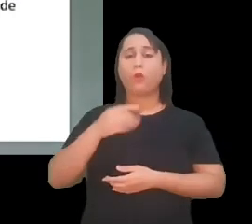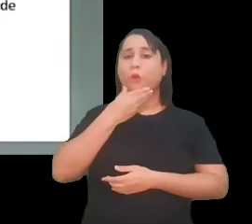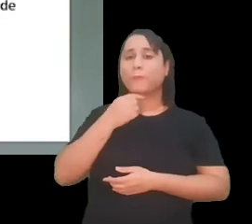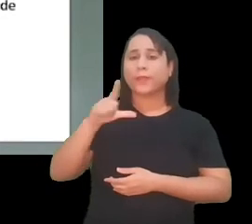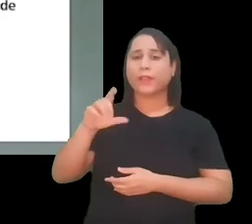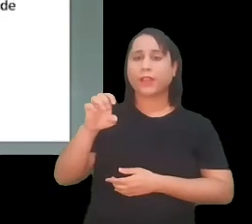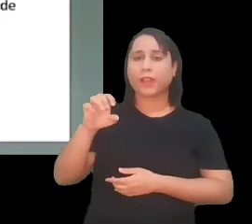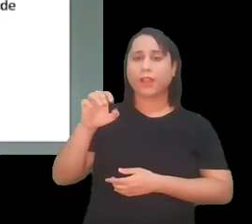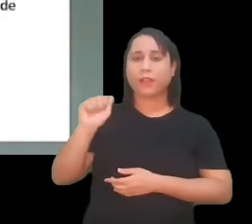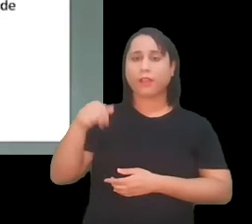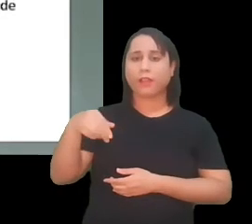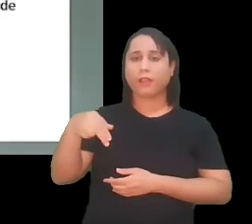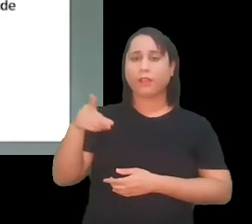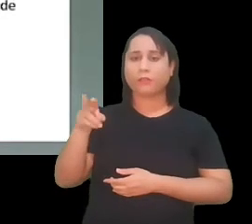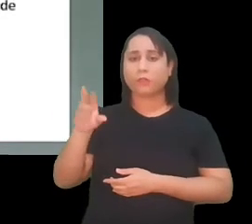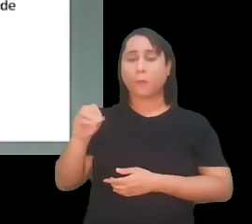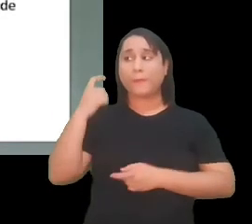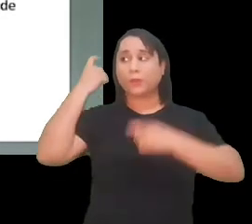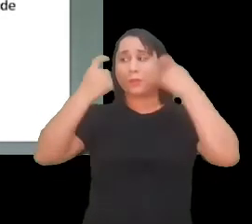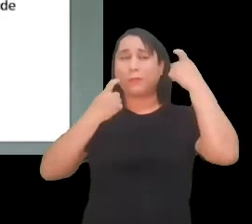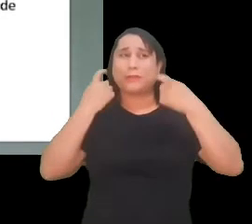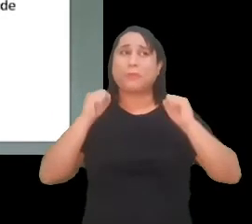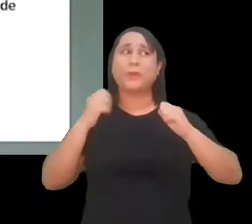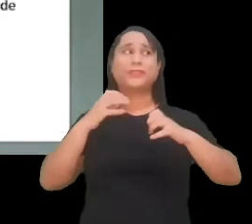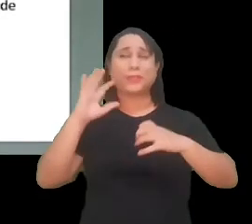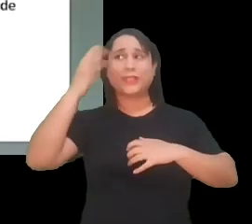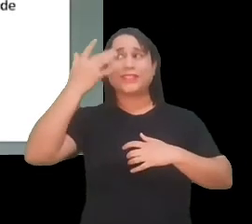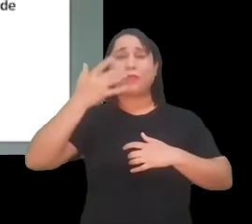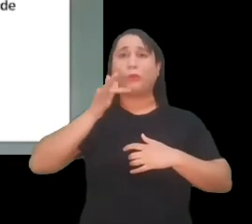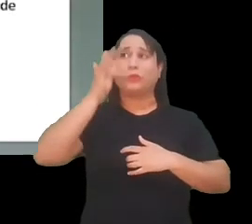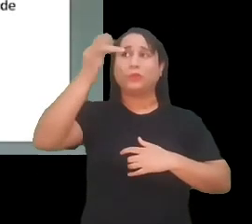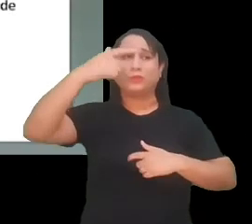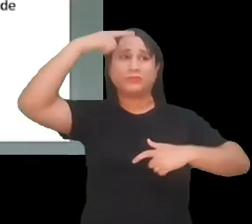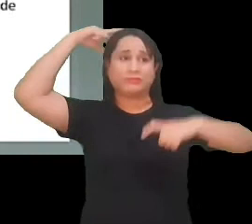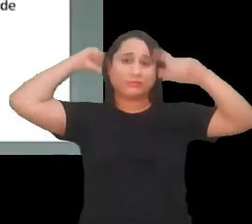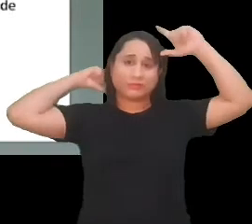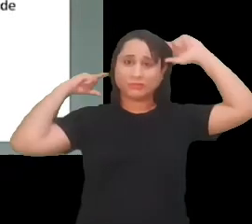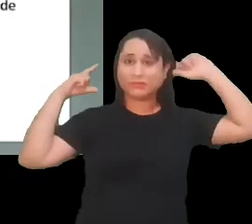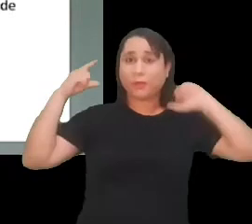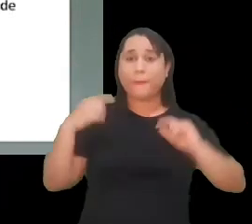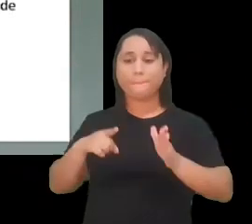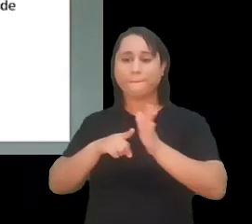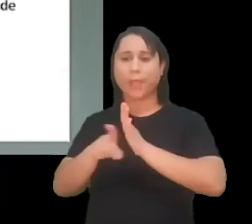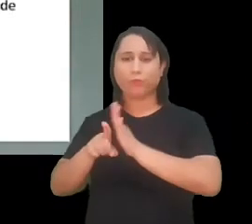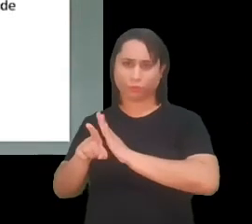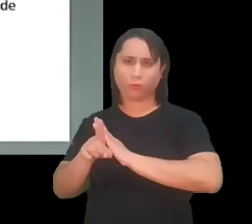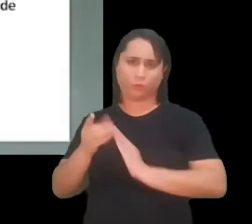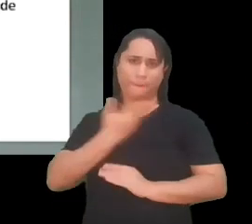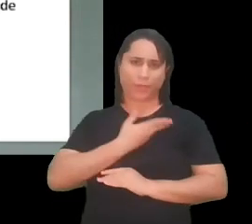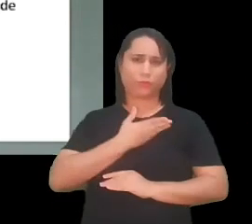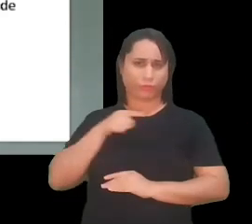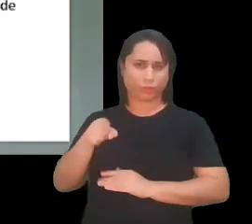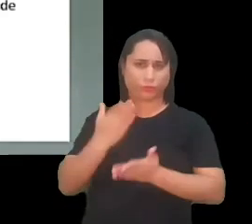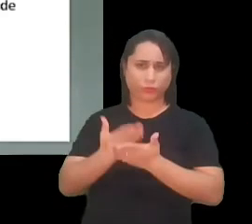ser calvo. Oh, coitado do Leandro, tá triste aí, ó. Consultou um amigo que estava estudando genética. Contou que, embora seus pais